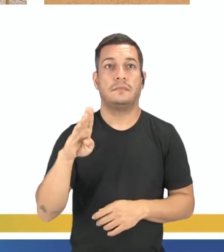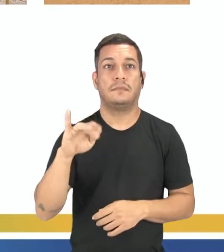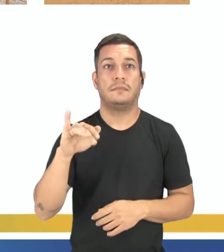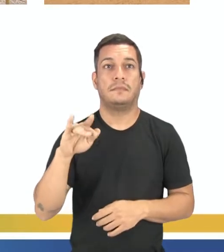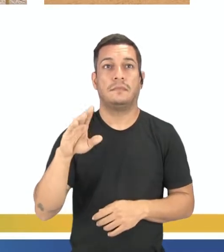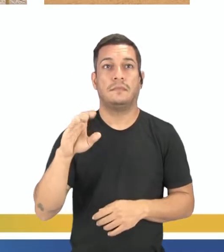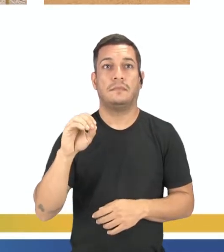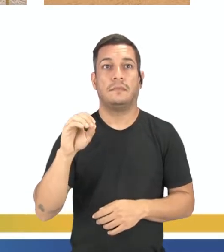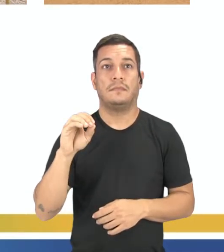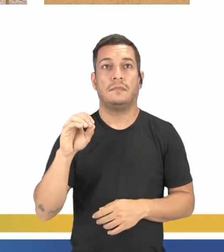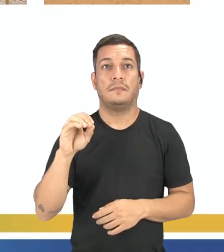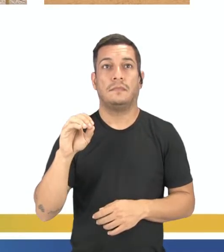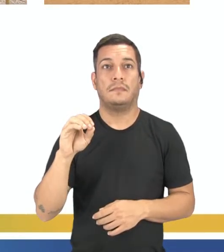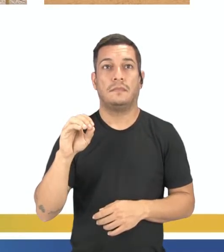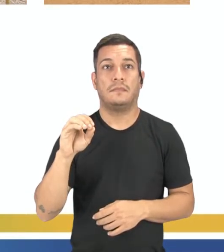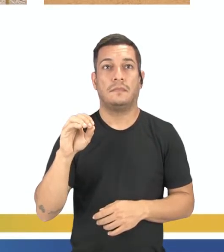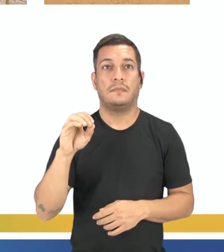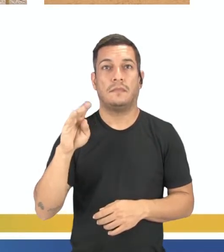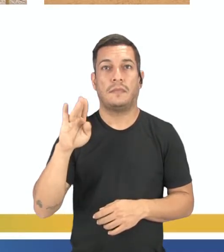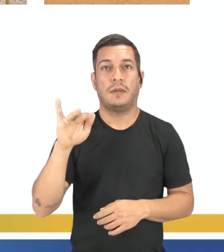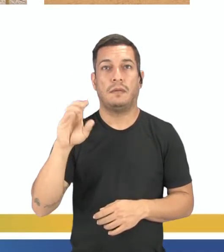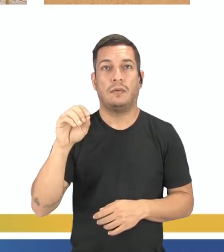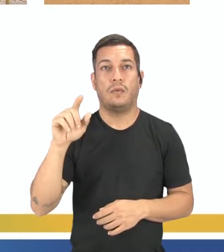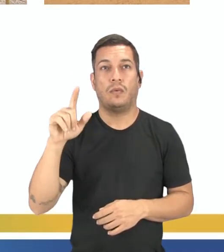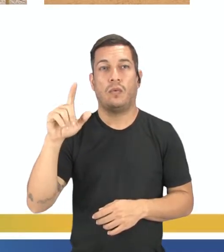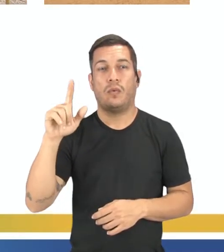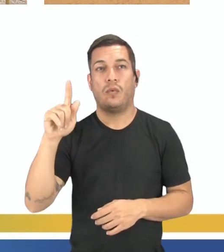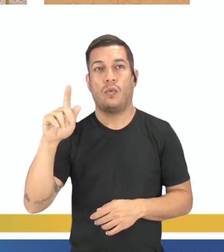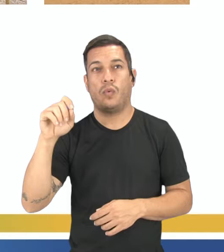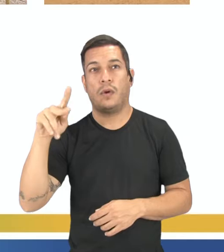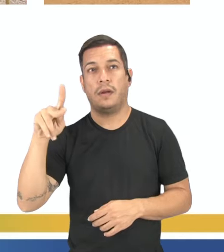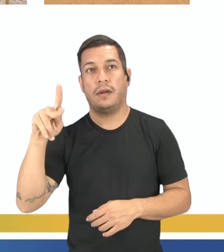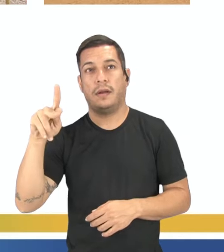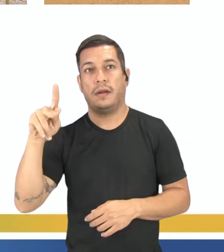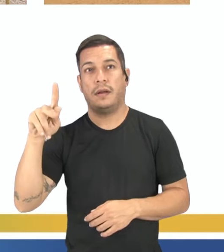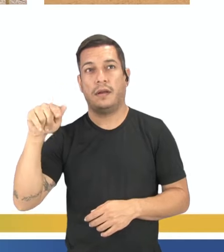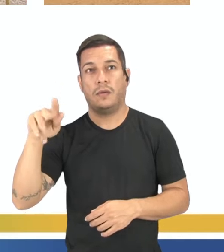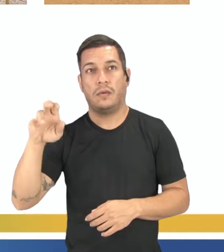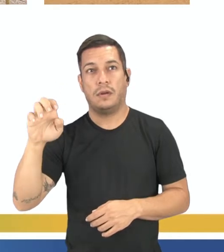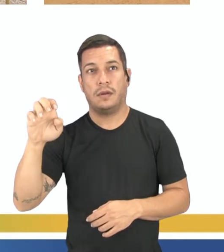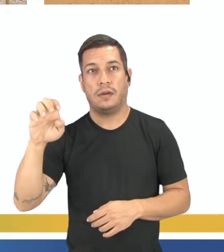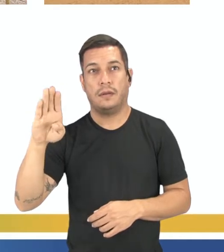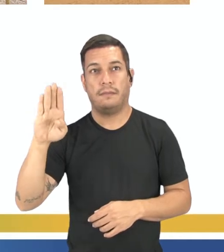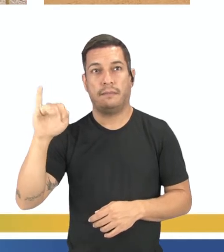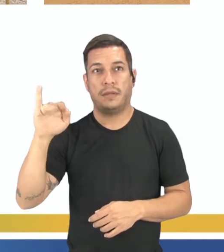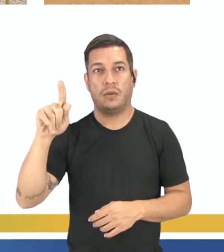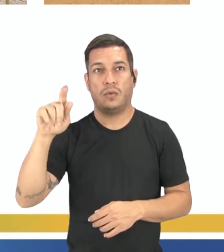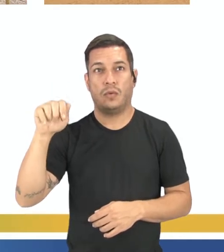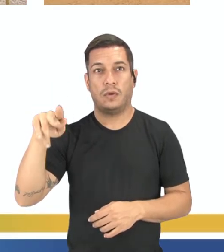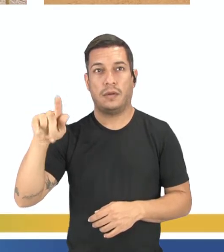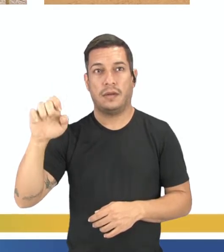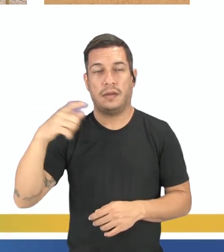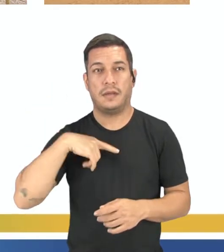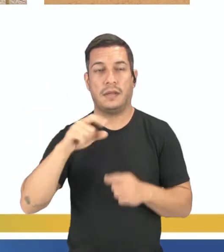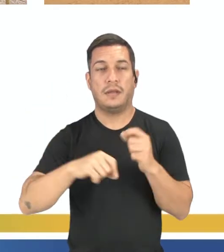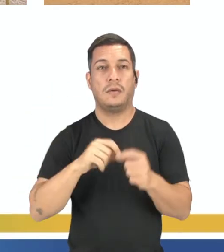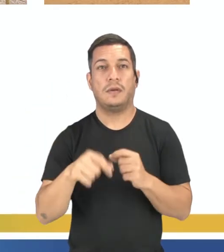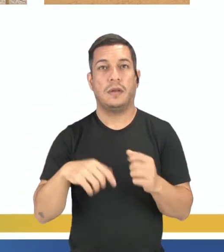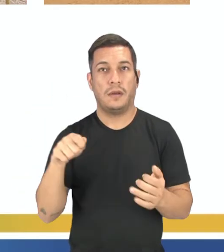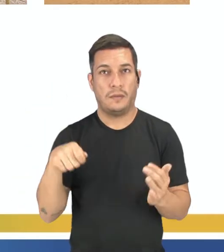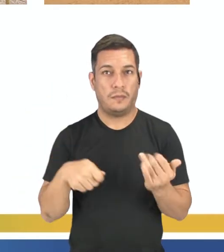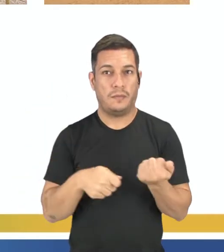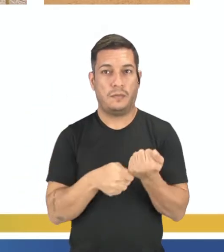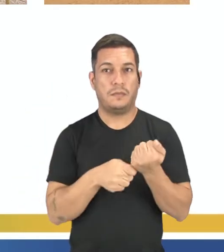o bilboquê, que eles chamam de coquita, que é um materialzinho feito aí de madeirinha também, que o objetivo é encaixar a bolinha